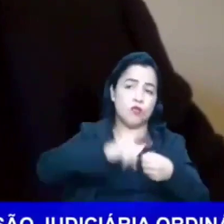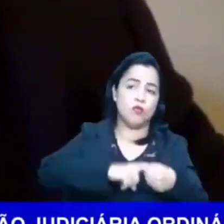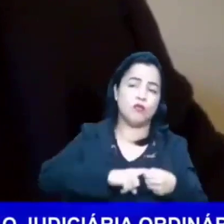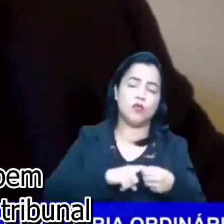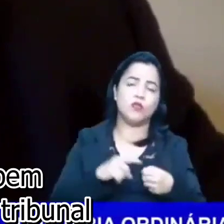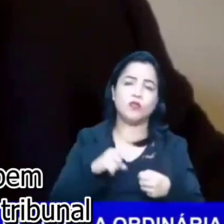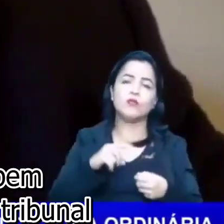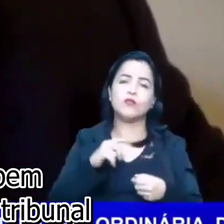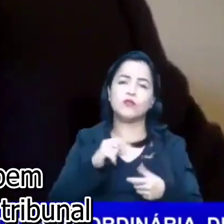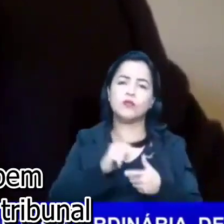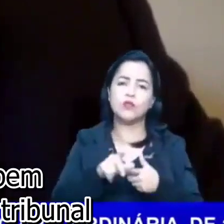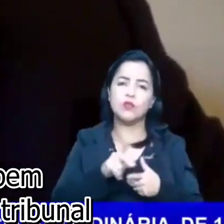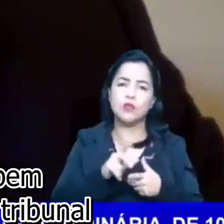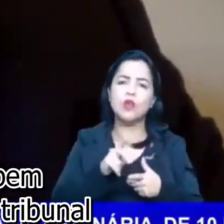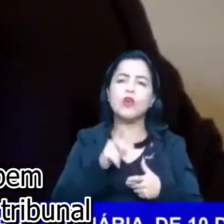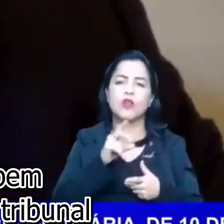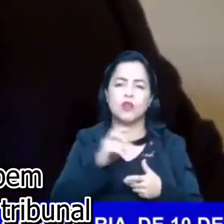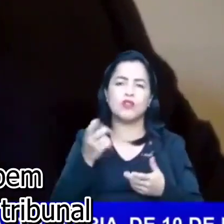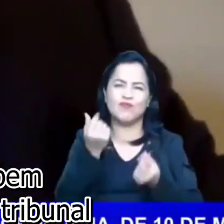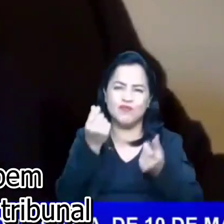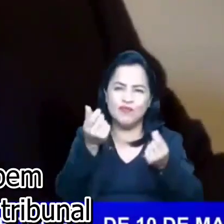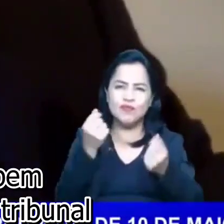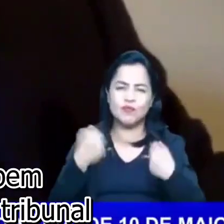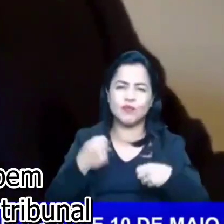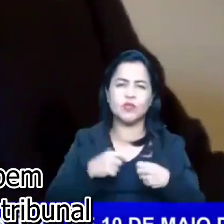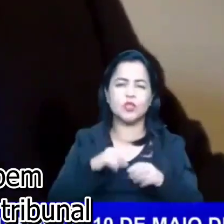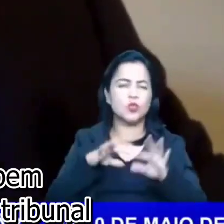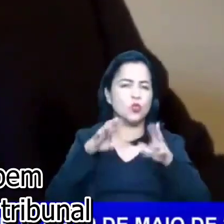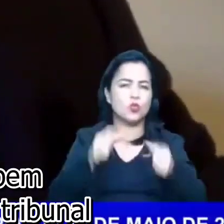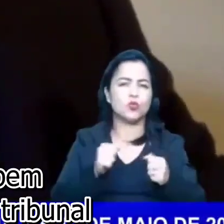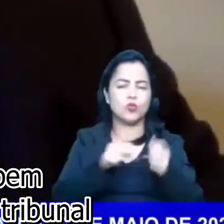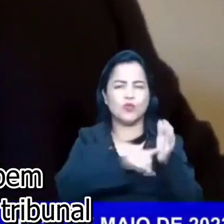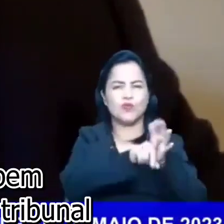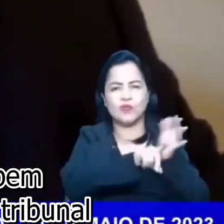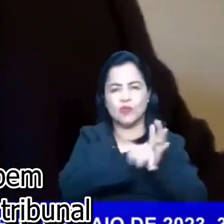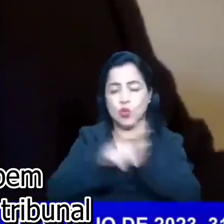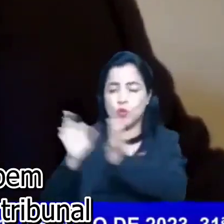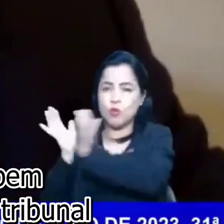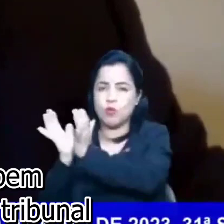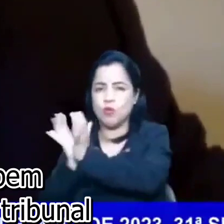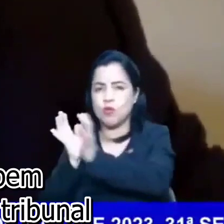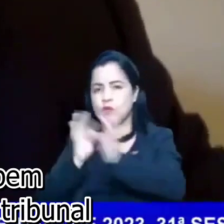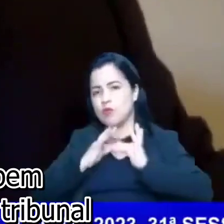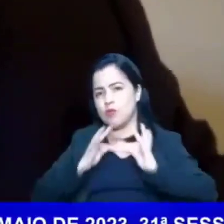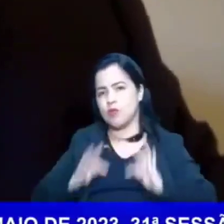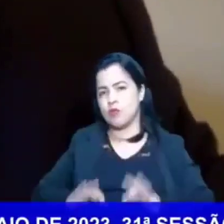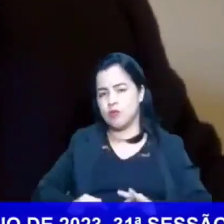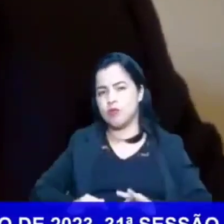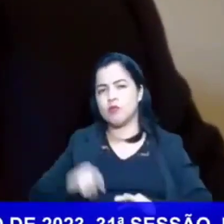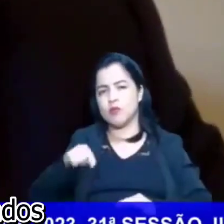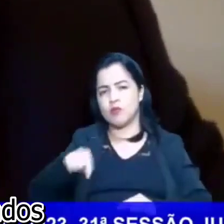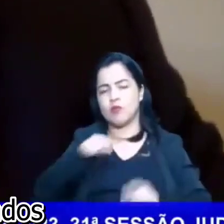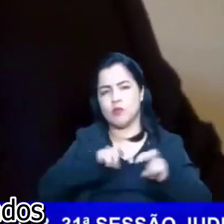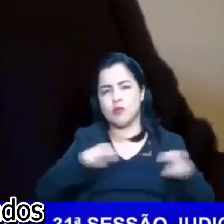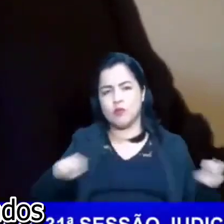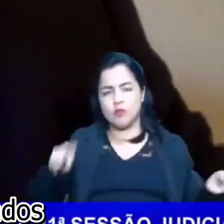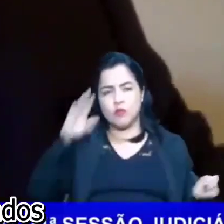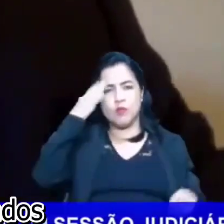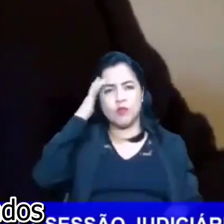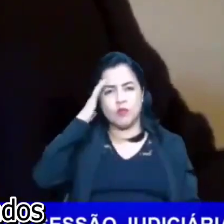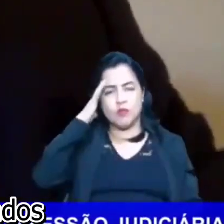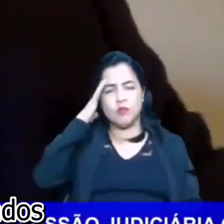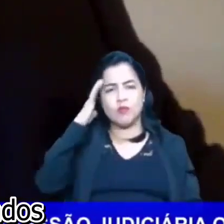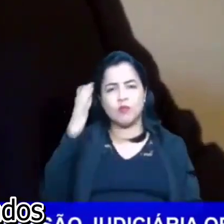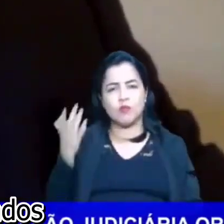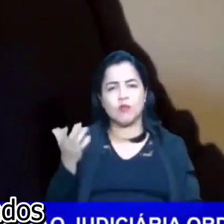valores. No entanto, todos os documentos, como bem analisou a unidade técnica desse egrégio tribunal, entendeu que